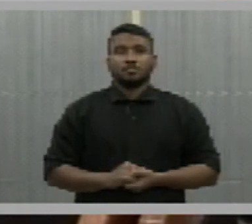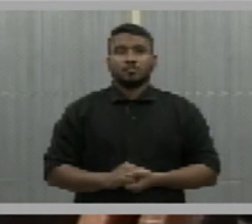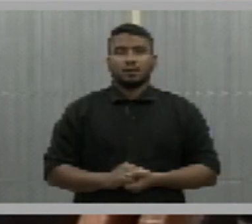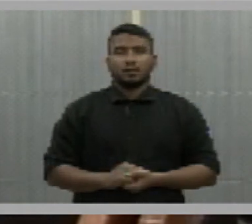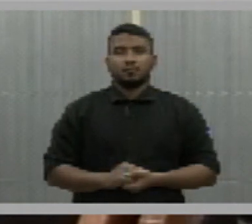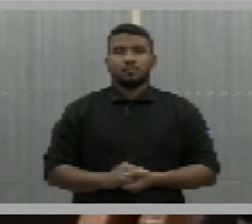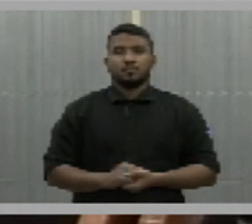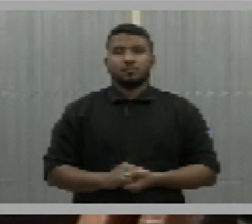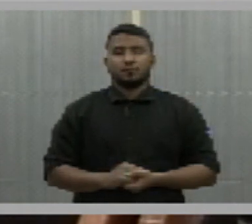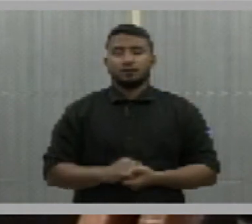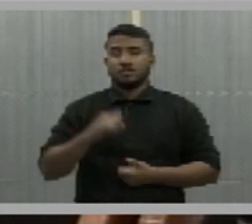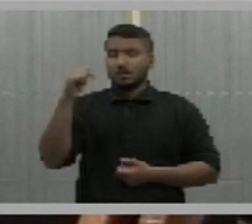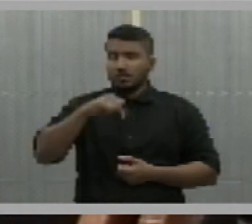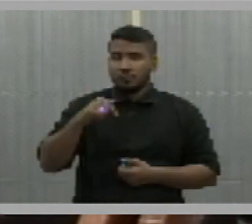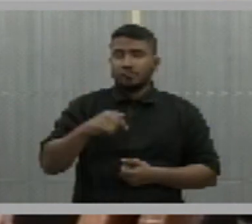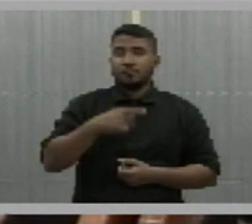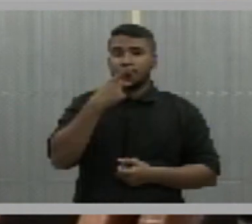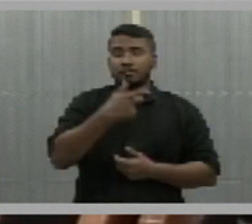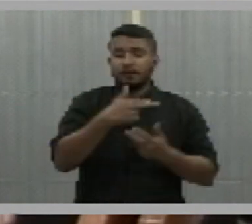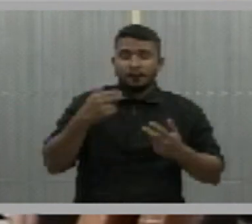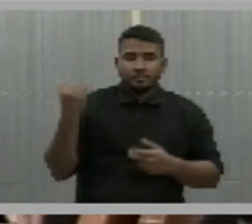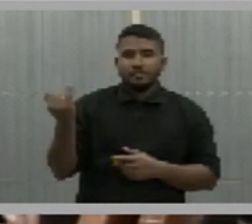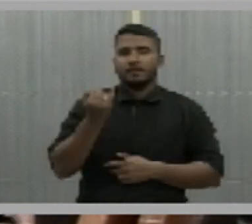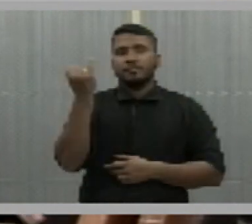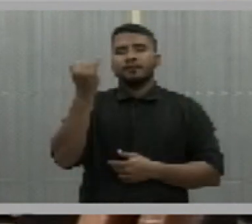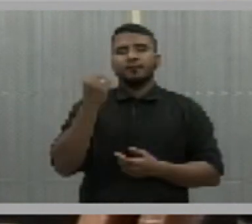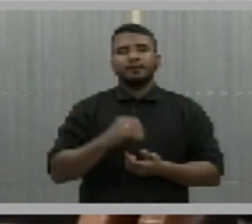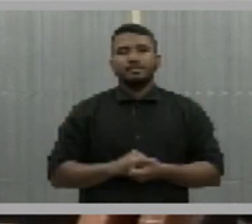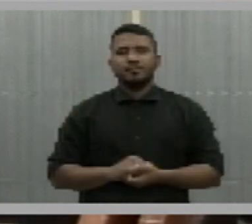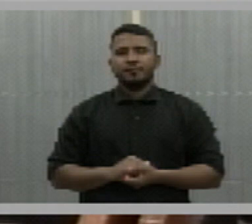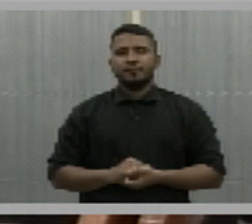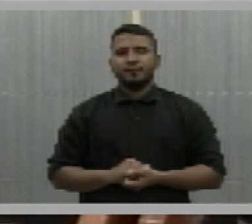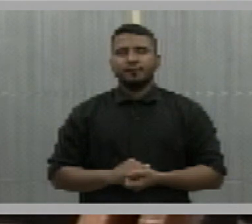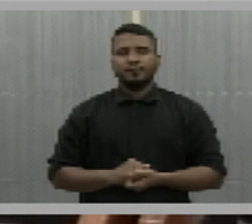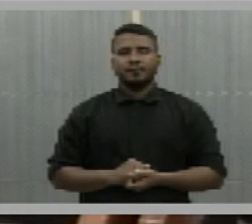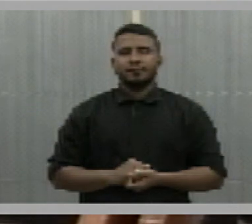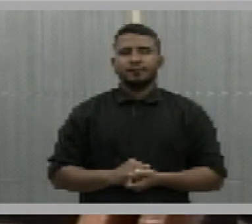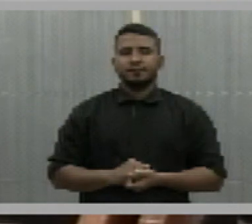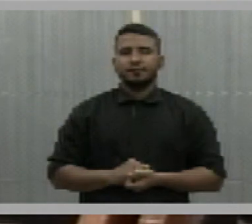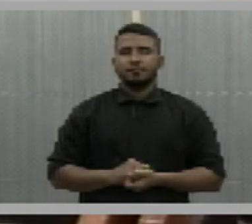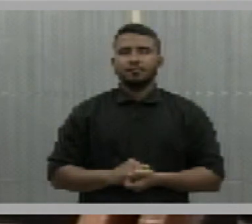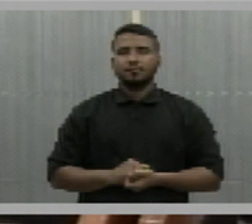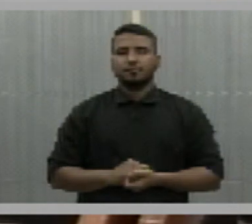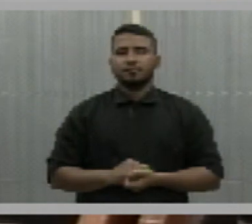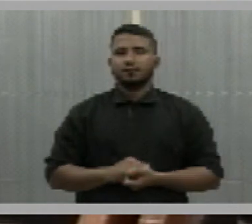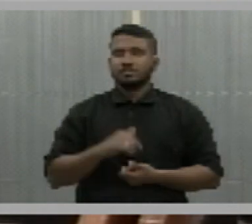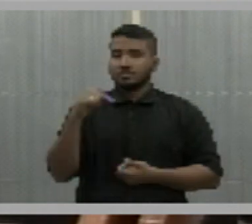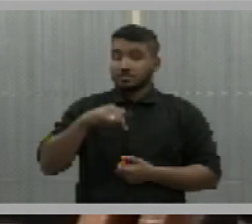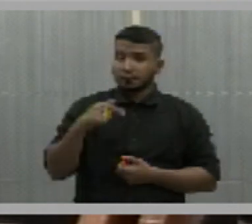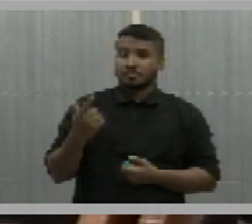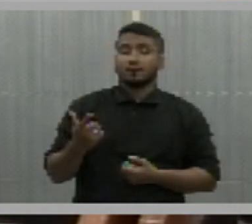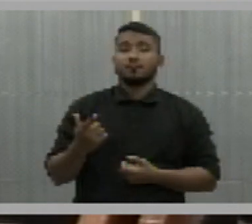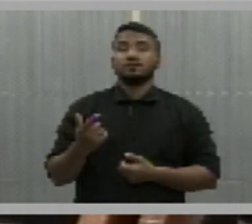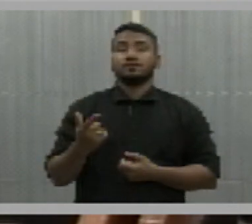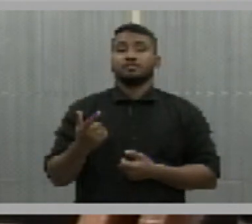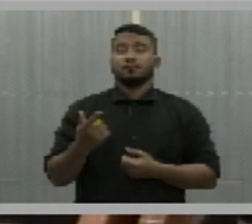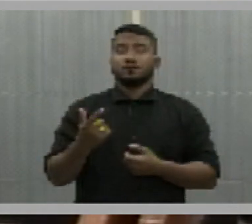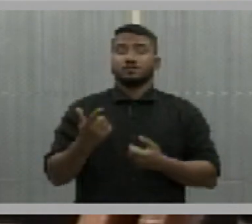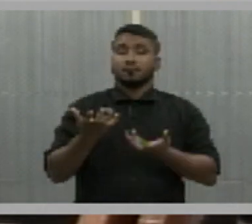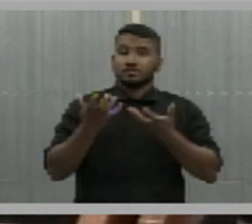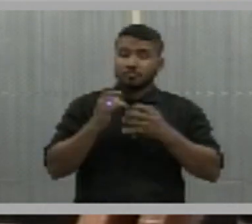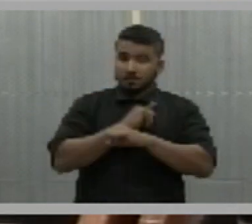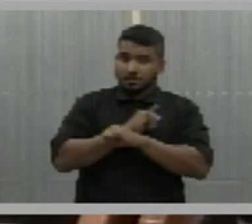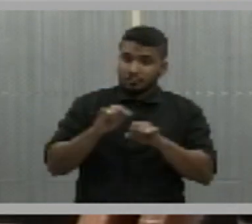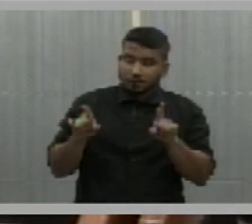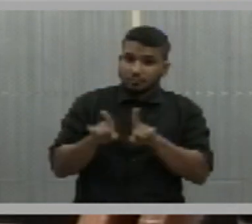ao início desses trabalhos, essas comissões tão importantes para as atividades do Parlamento, também quero